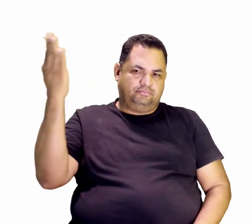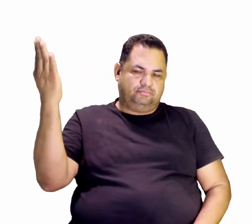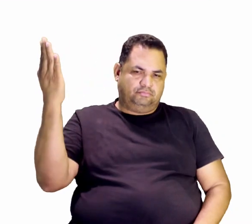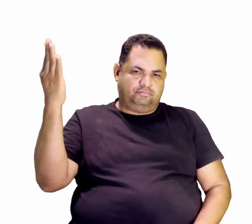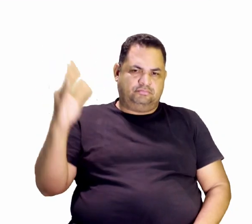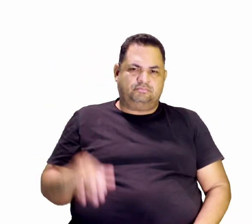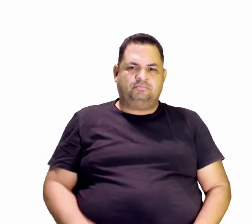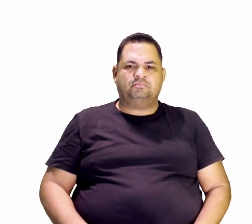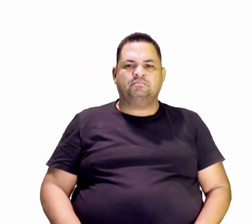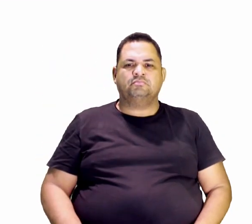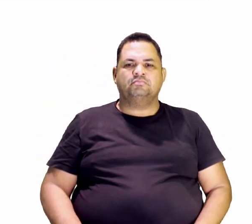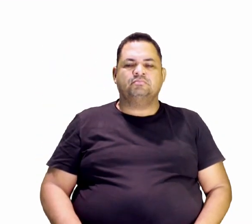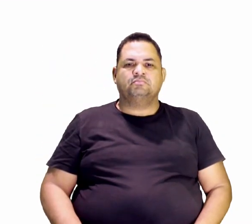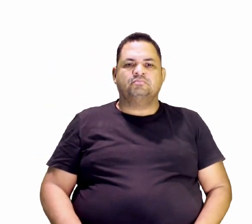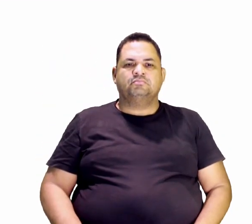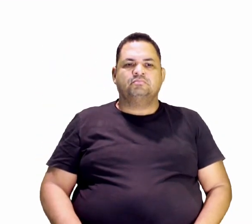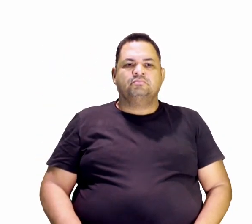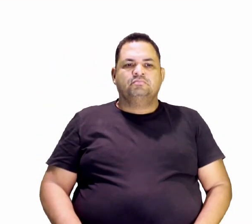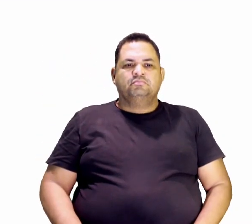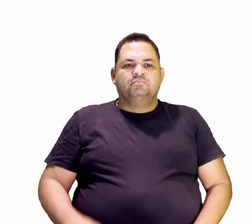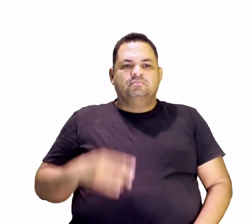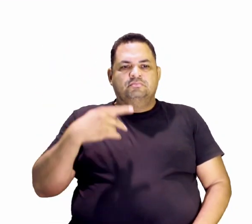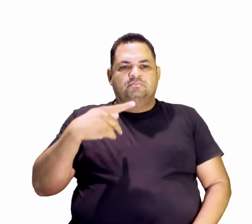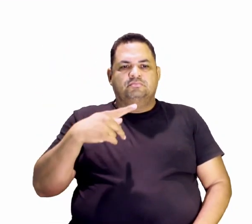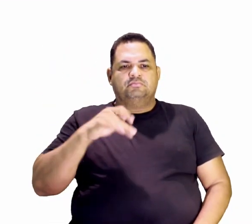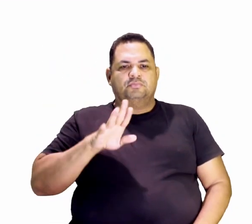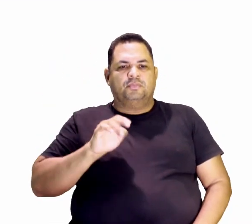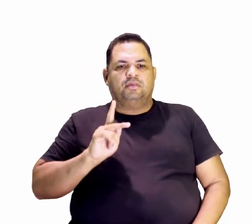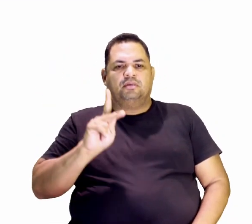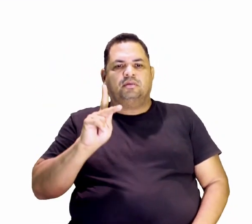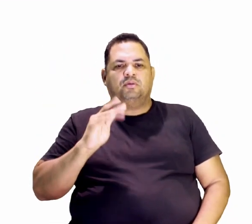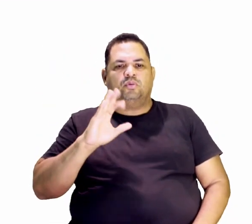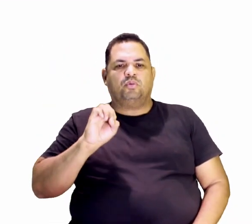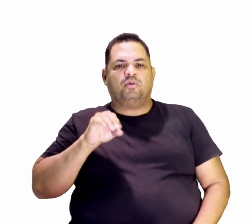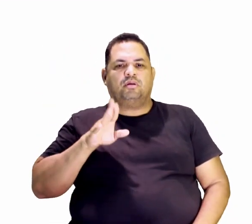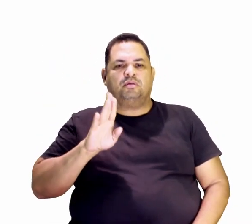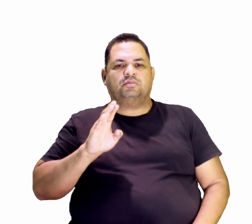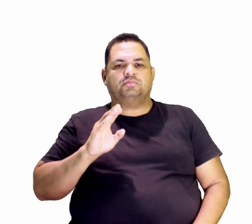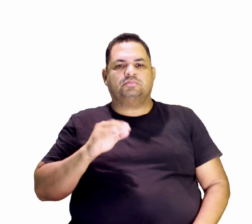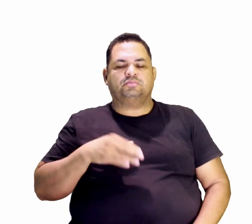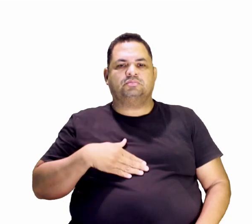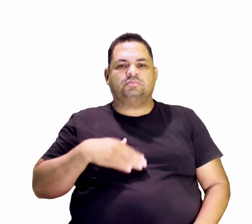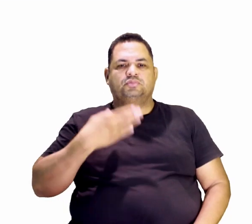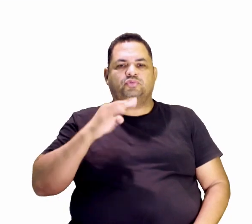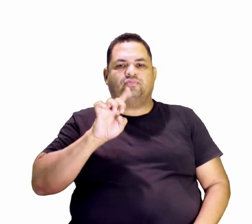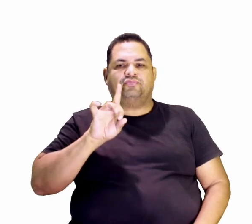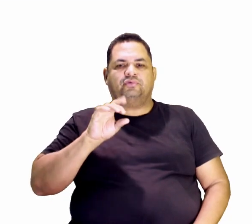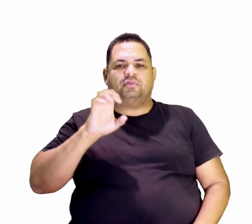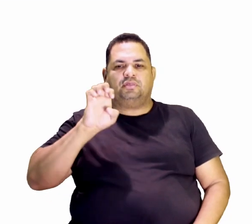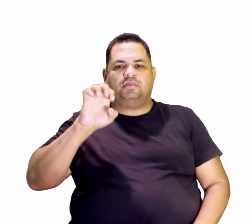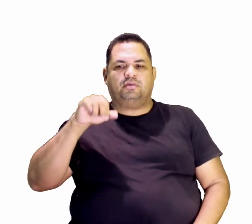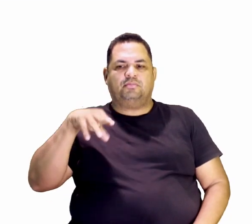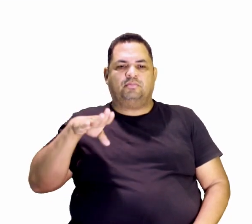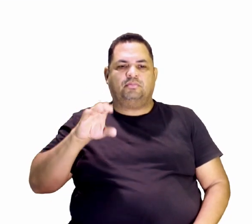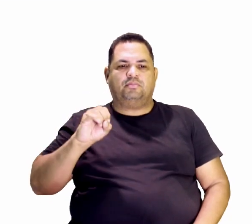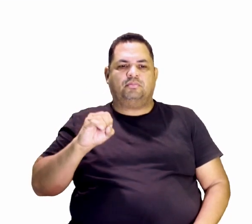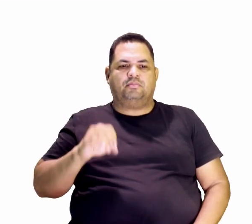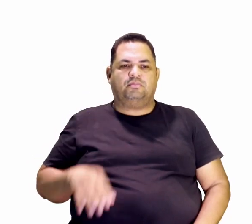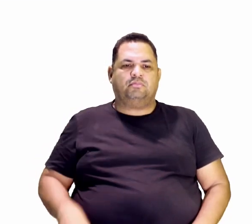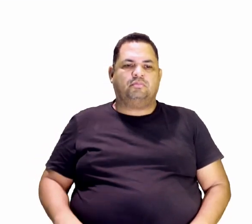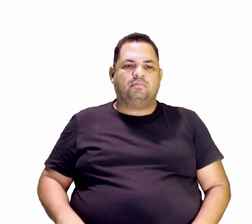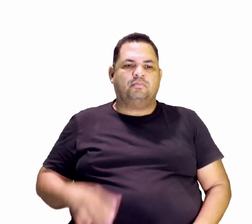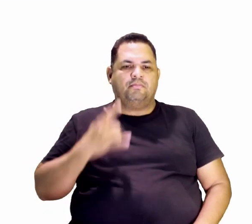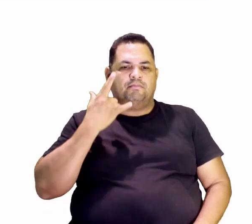Tá vendo? Tem um punk, tem o otaku, tem o surfista, tem o emo, o metaleiro,